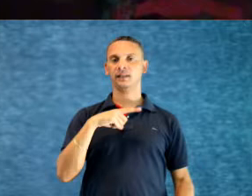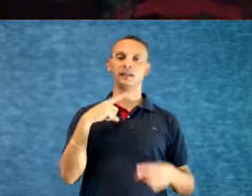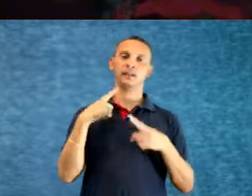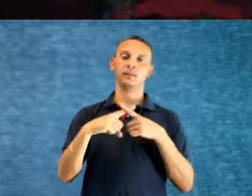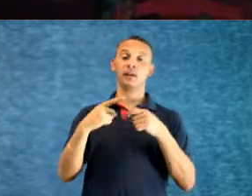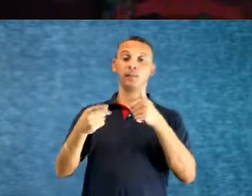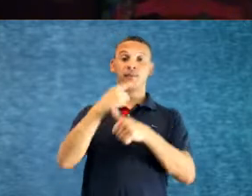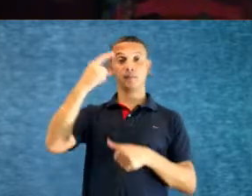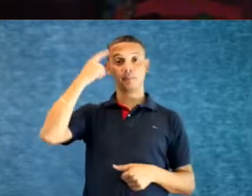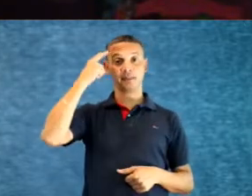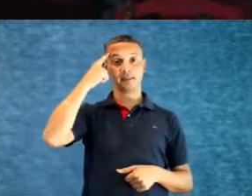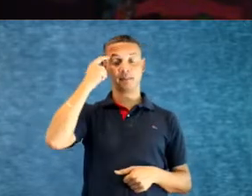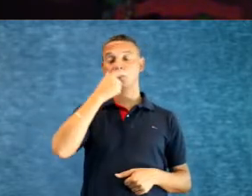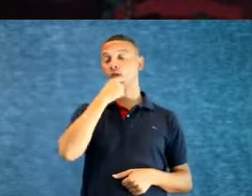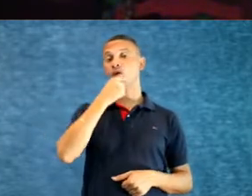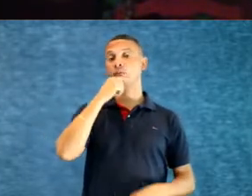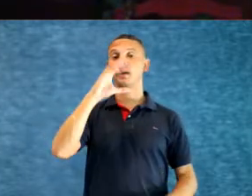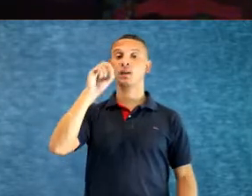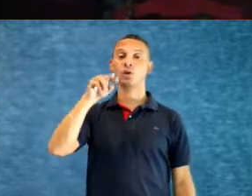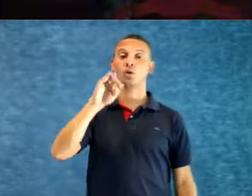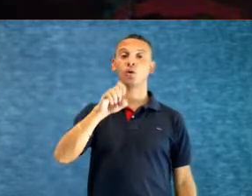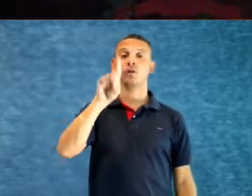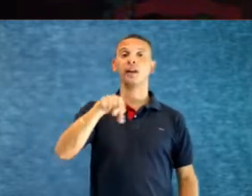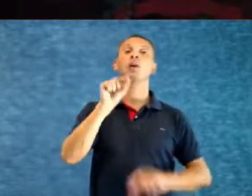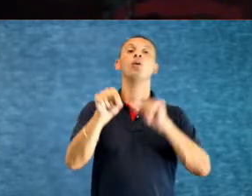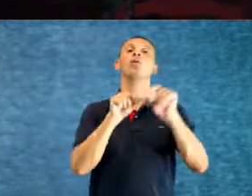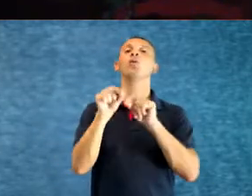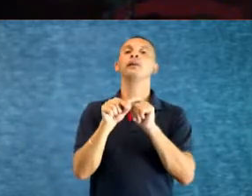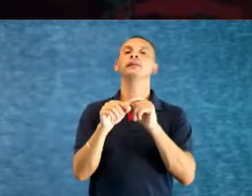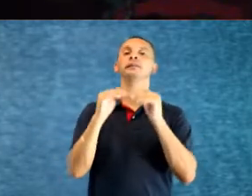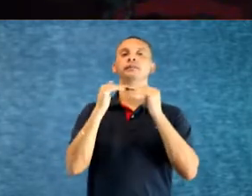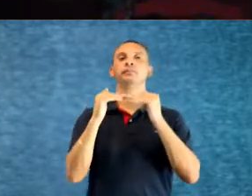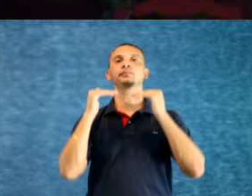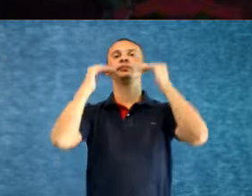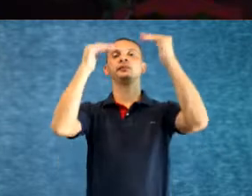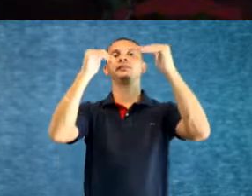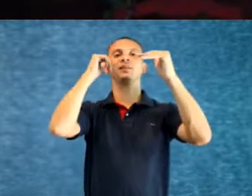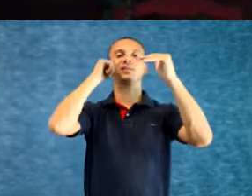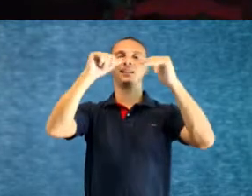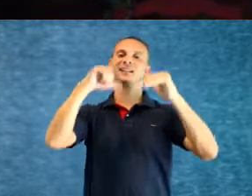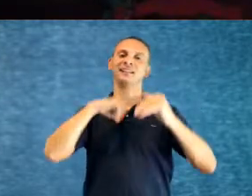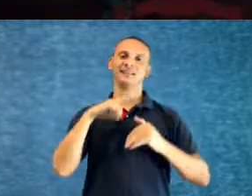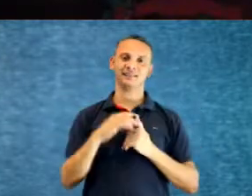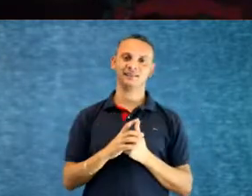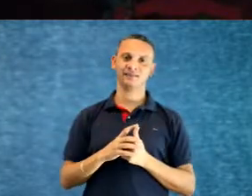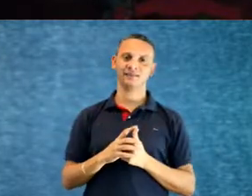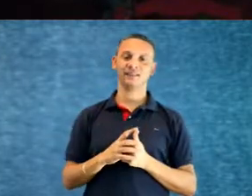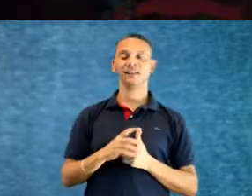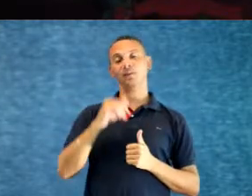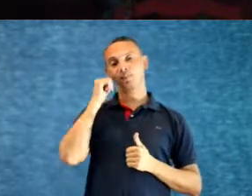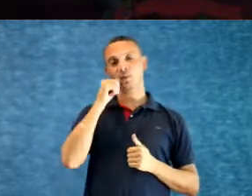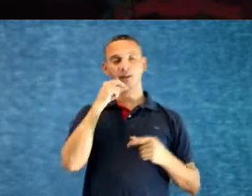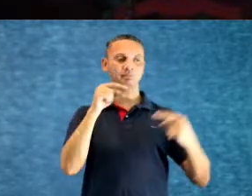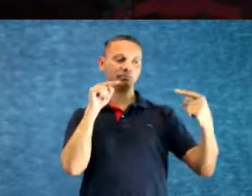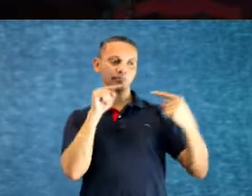o cemitério. E Nísia, então, ela se identifica, e eles eram meio que